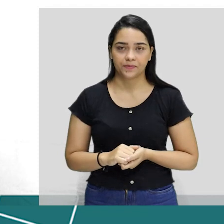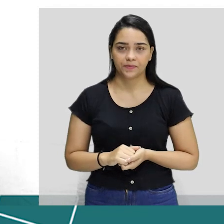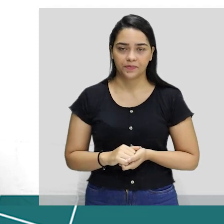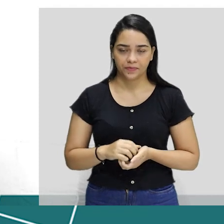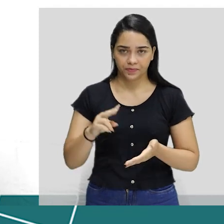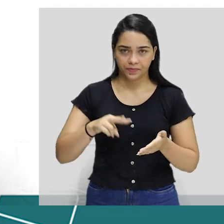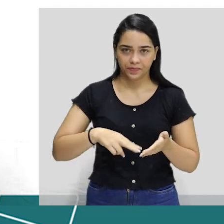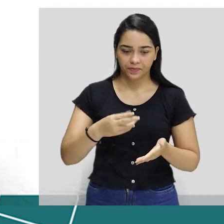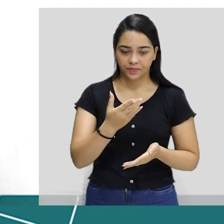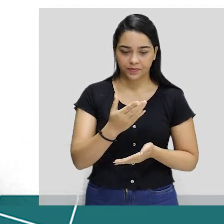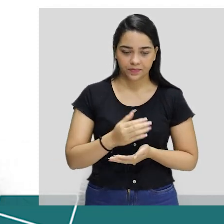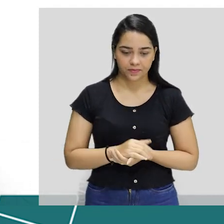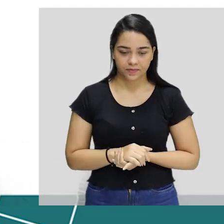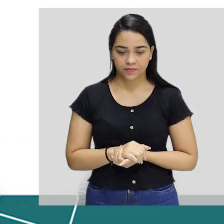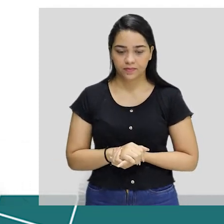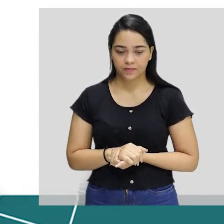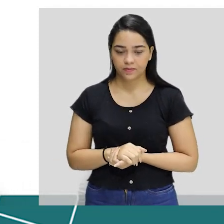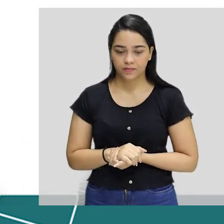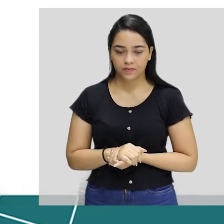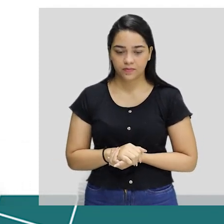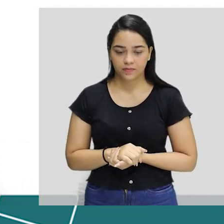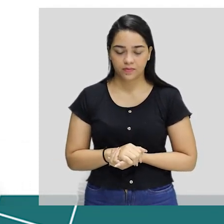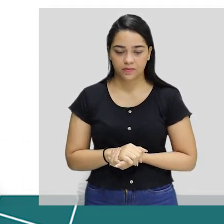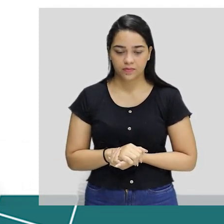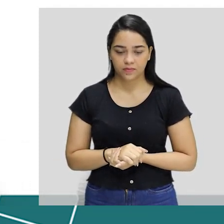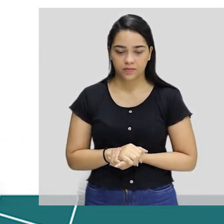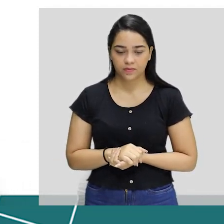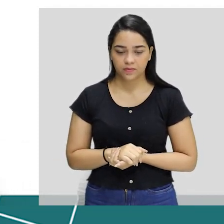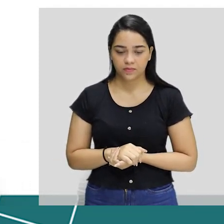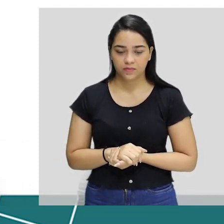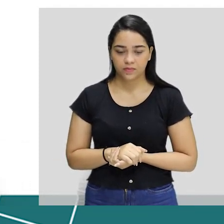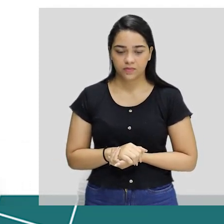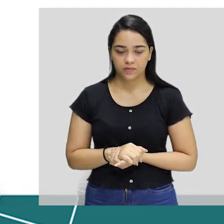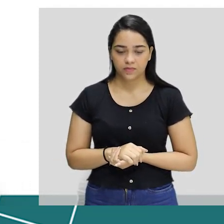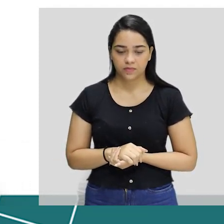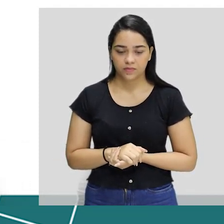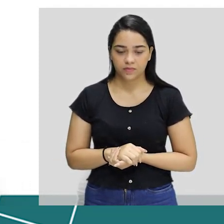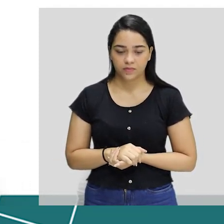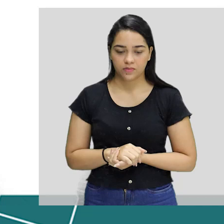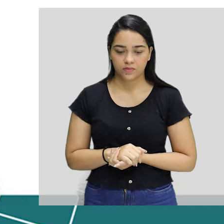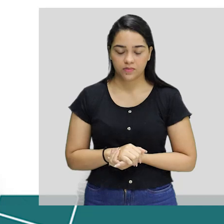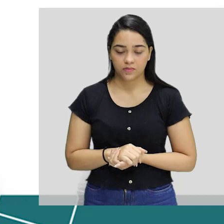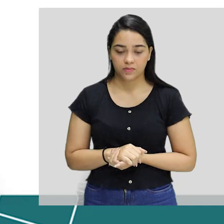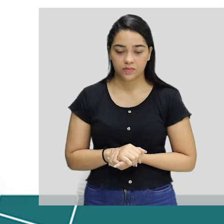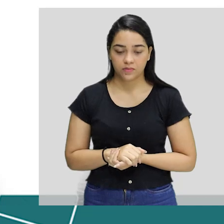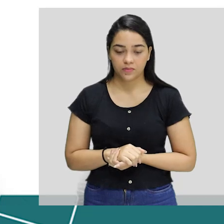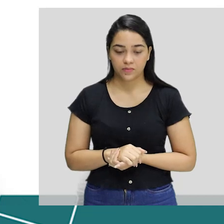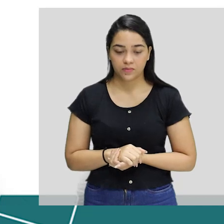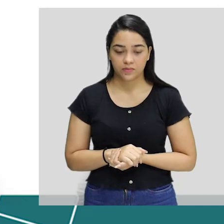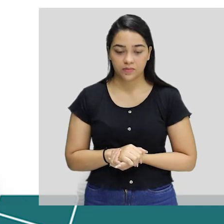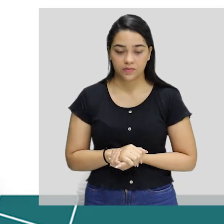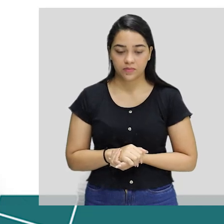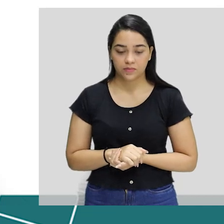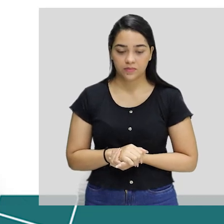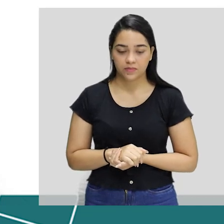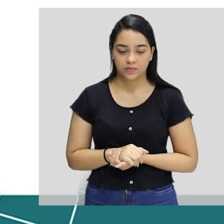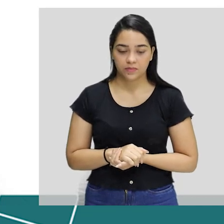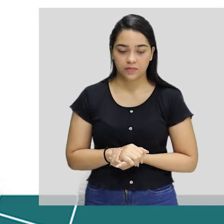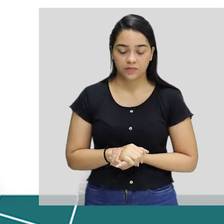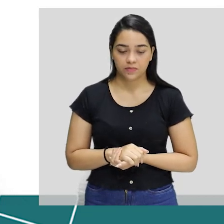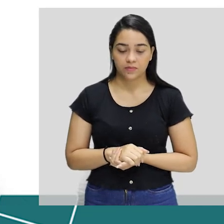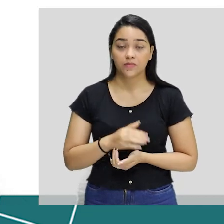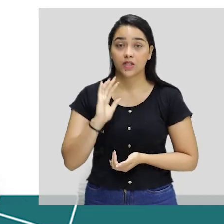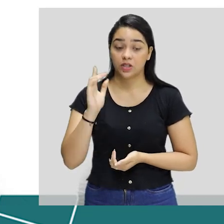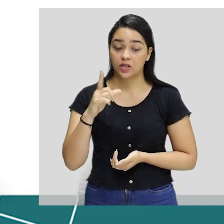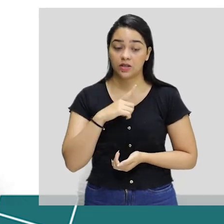Palmeiras, onde canta o sabiá. As aves que aqui gorjeiam, não gorjeiam como lá. Né? Canção do exílio, Gonçalves Dias. Foi